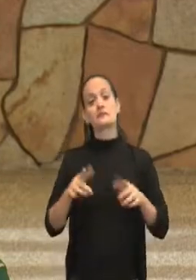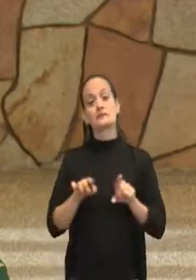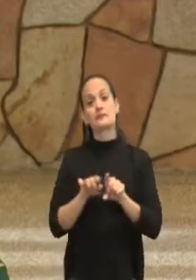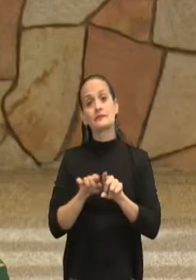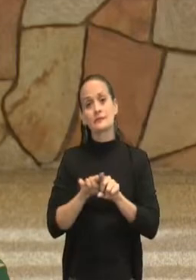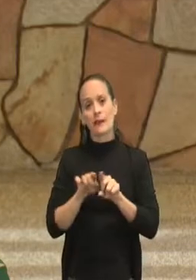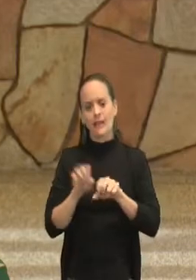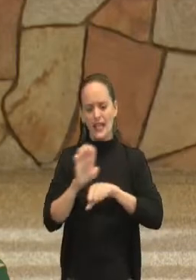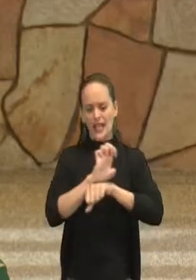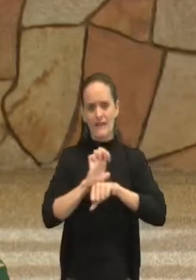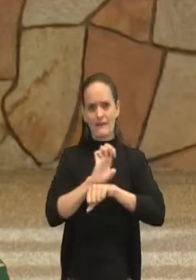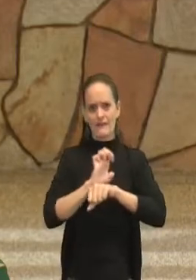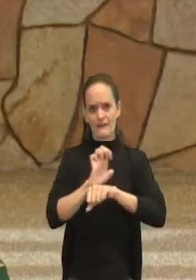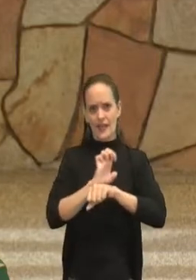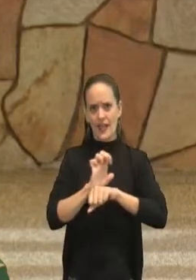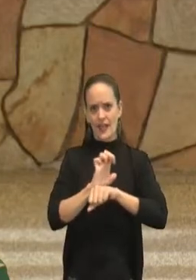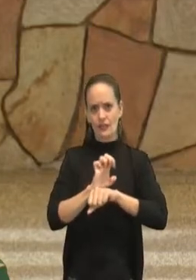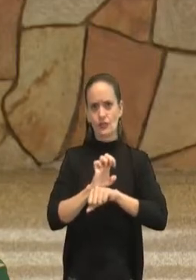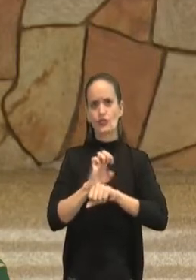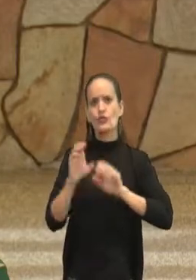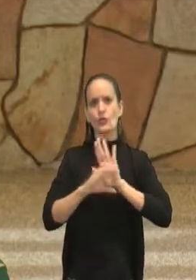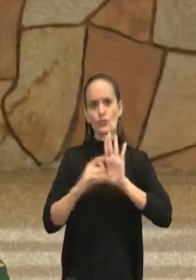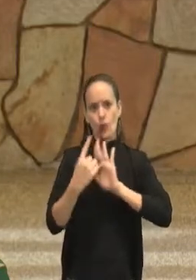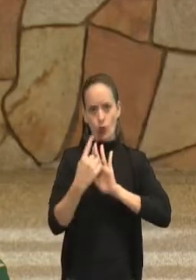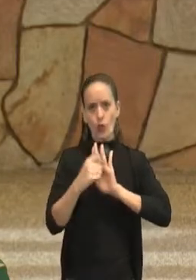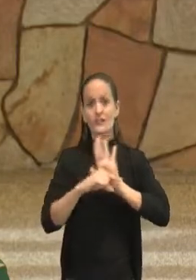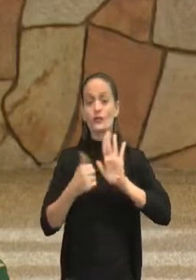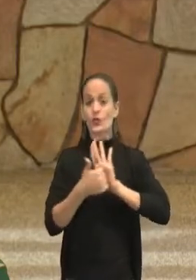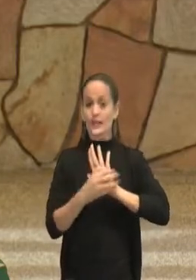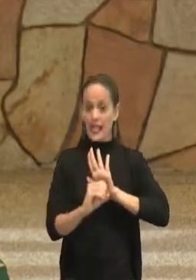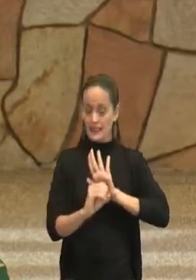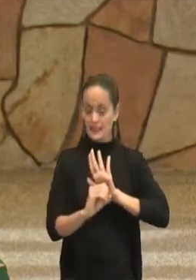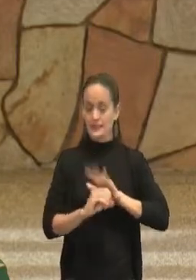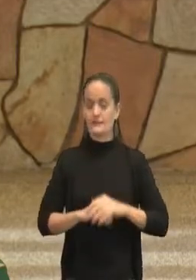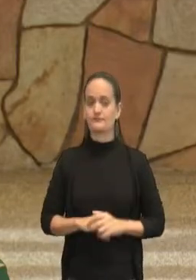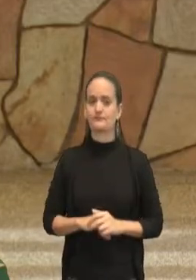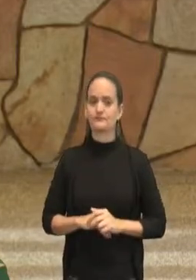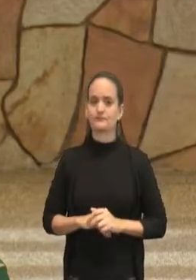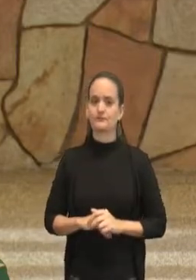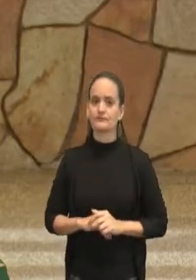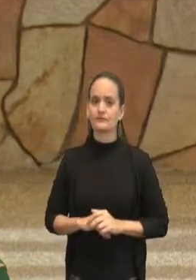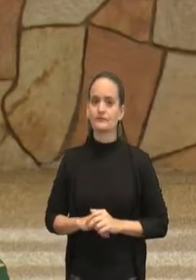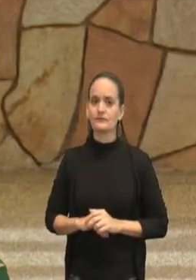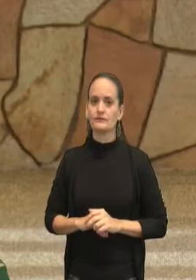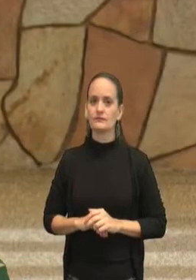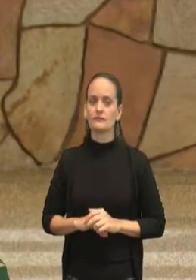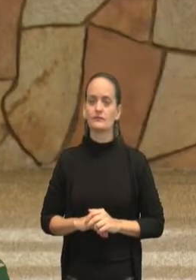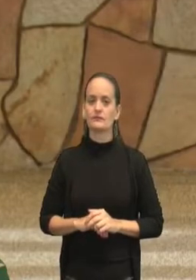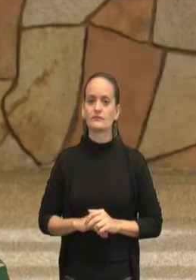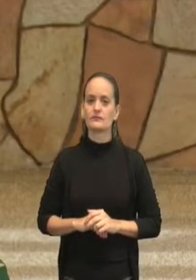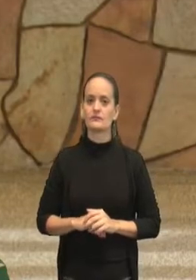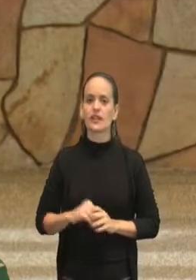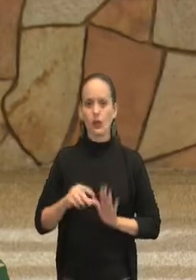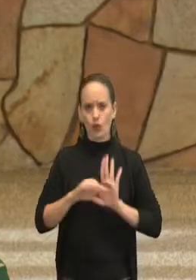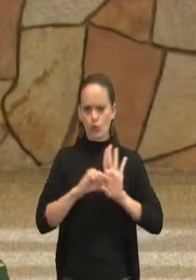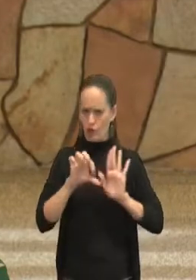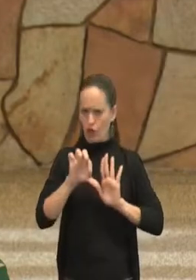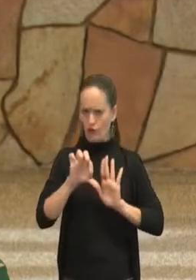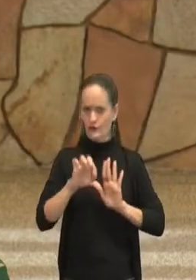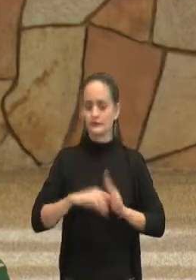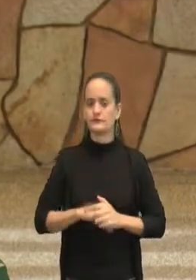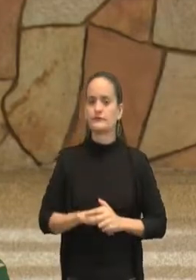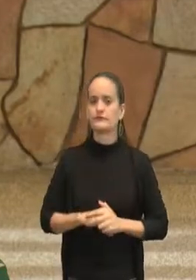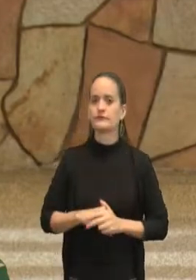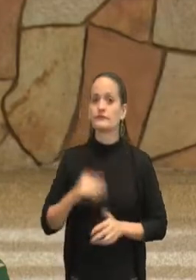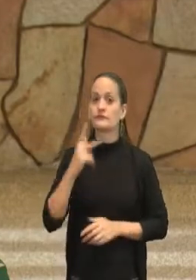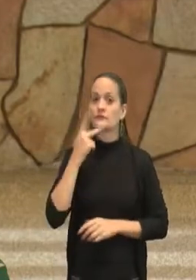em Efésios 1:10, mais uma vez no mesmo trecho que estudamos aqui, verso, começando aqui do 9, segundo o